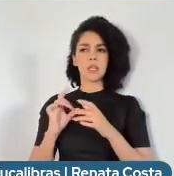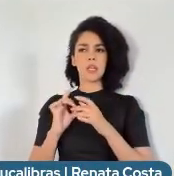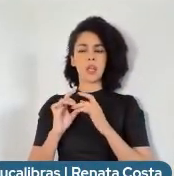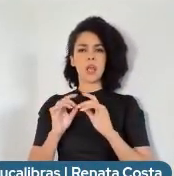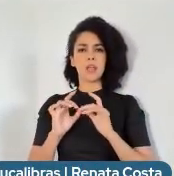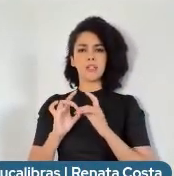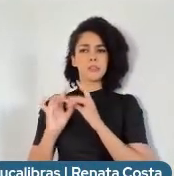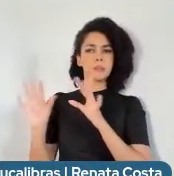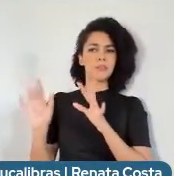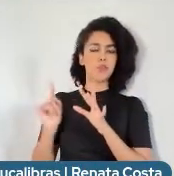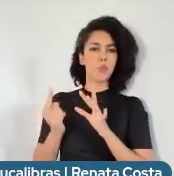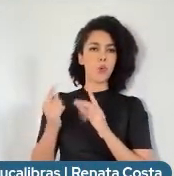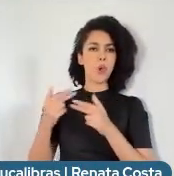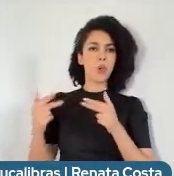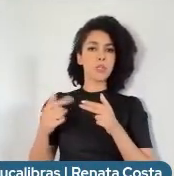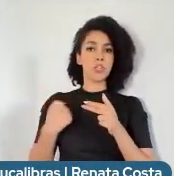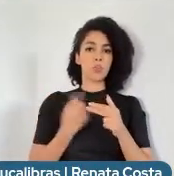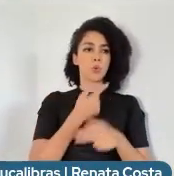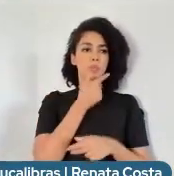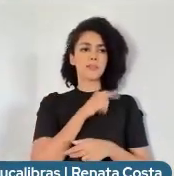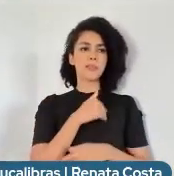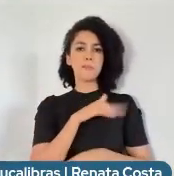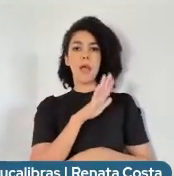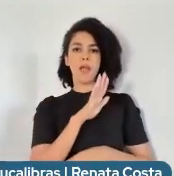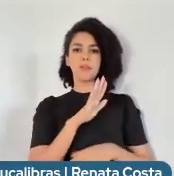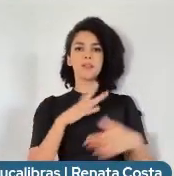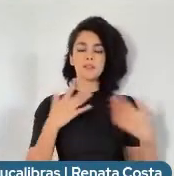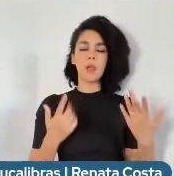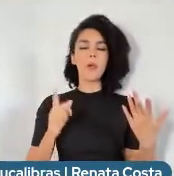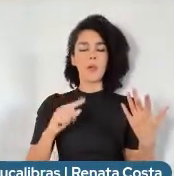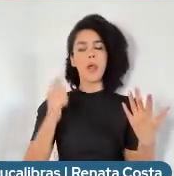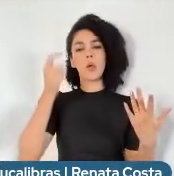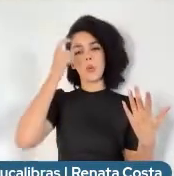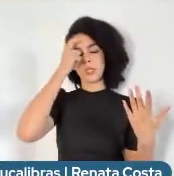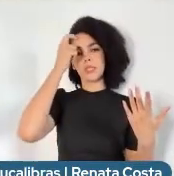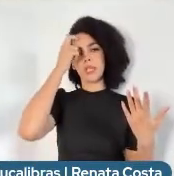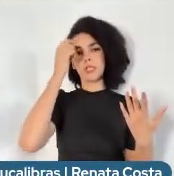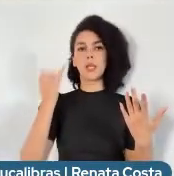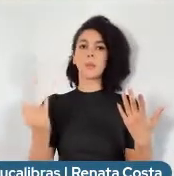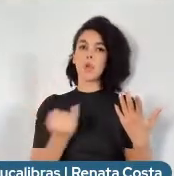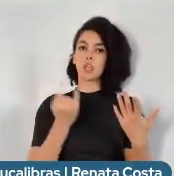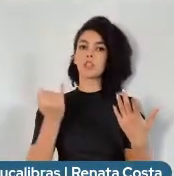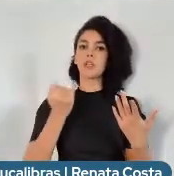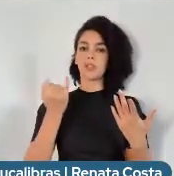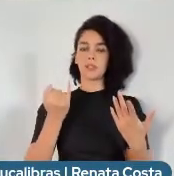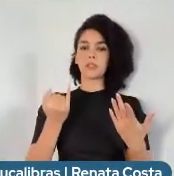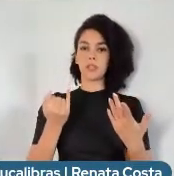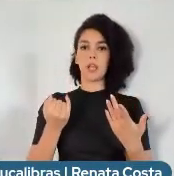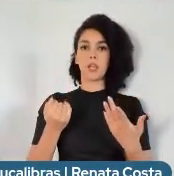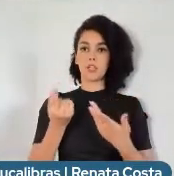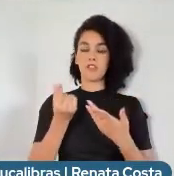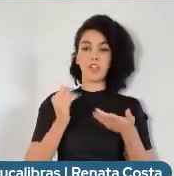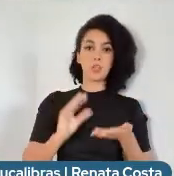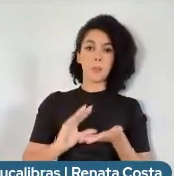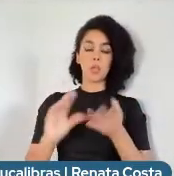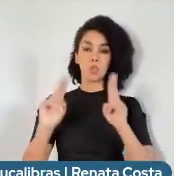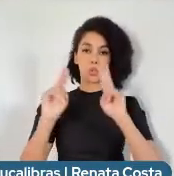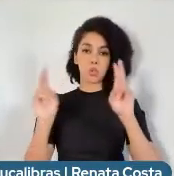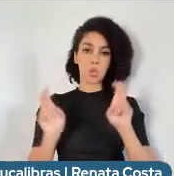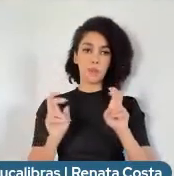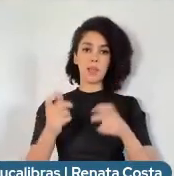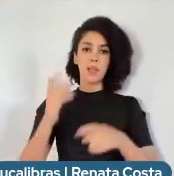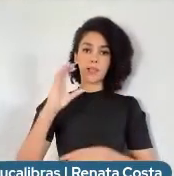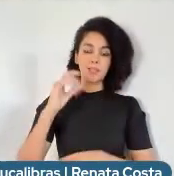Então, é essa consciência e da importância do investimento relacionado à ciência,